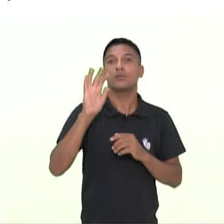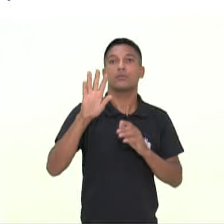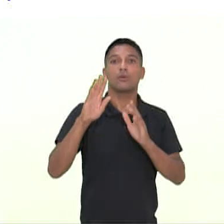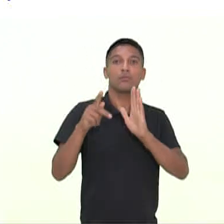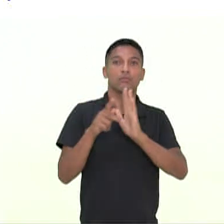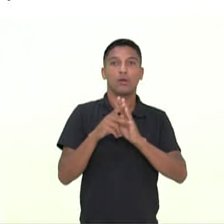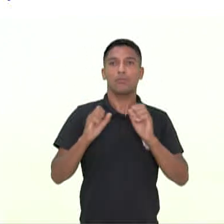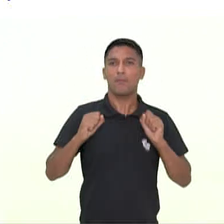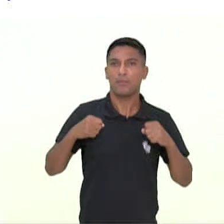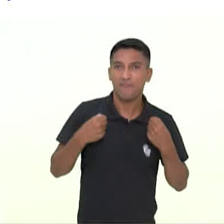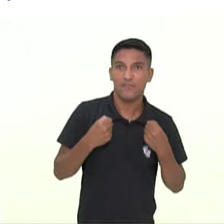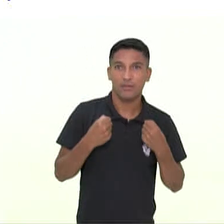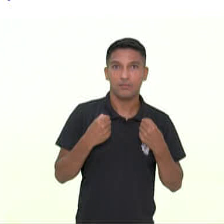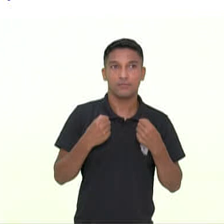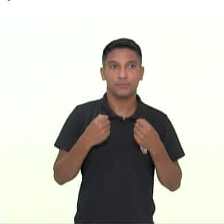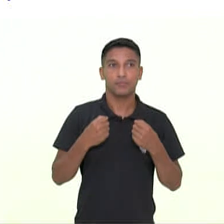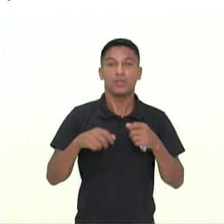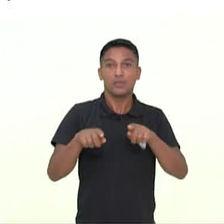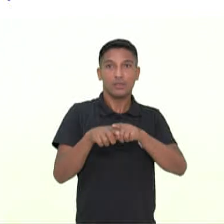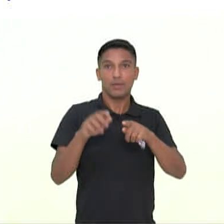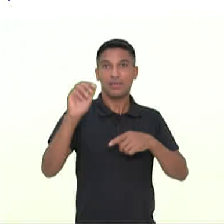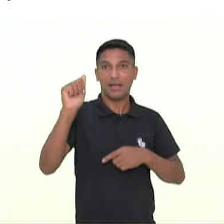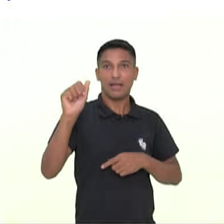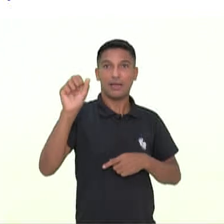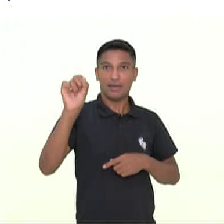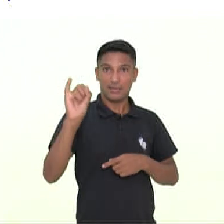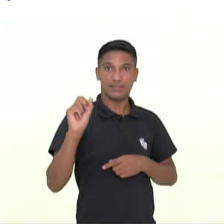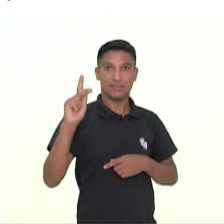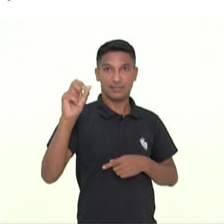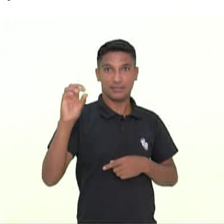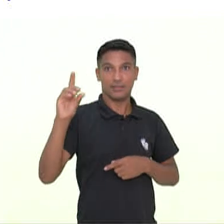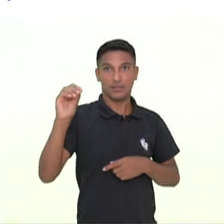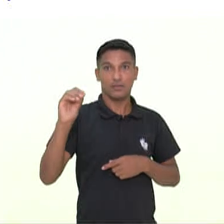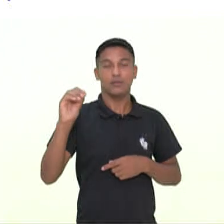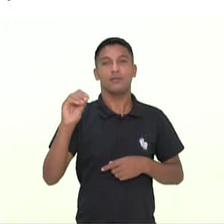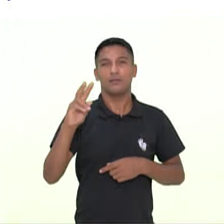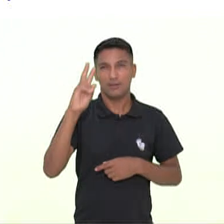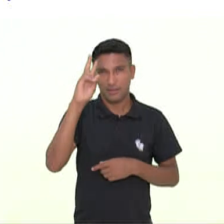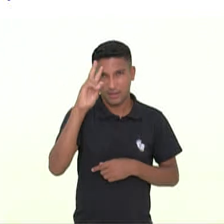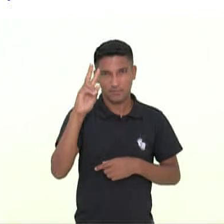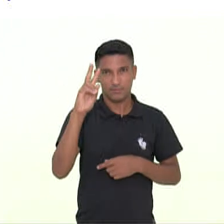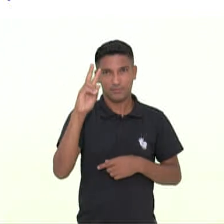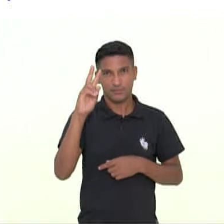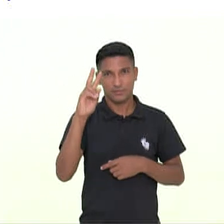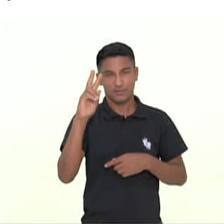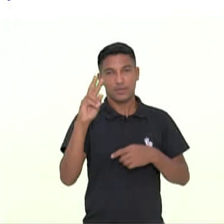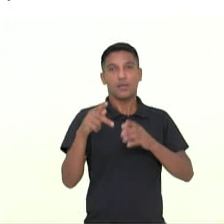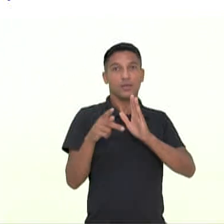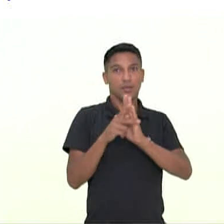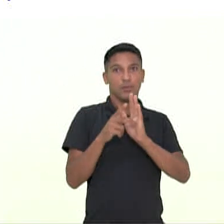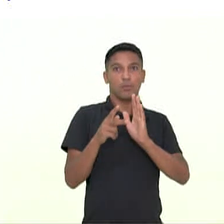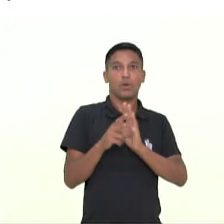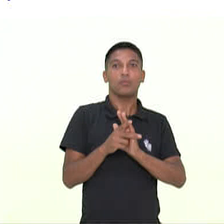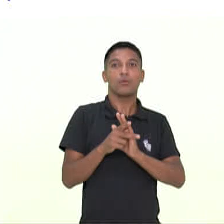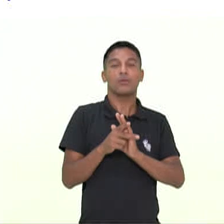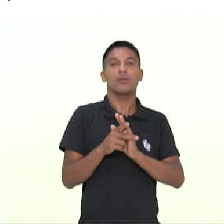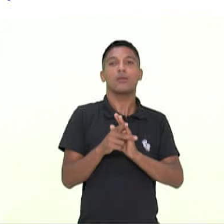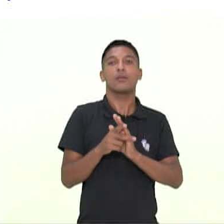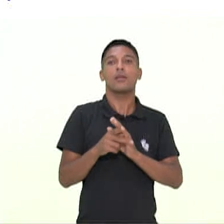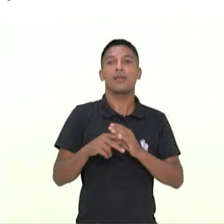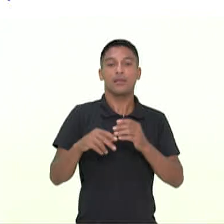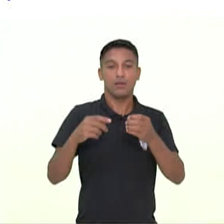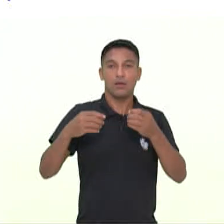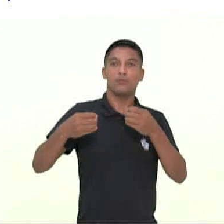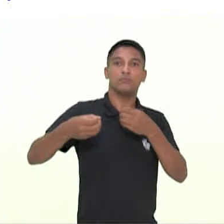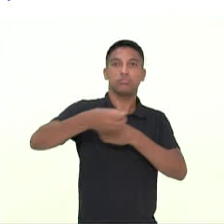harmonização das energias Espero que você tenha assistido aqueles vídeos que eu deixei as dicas aí no final da